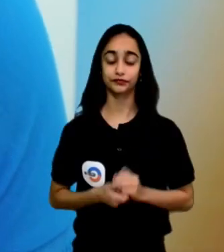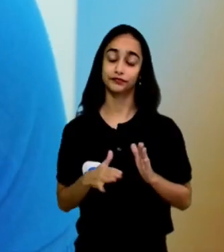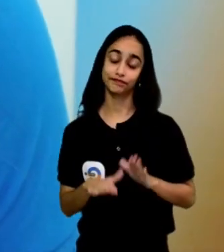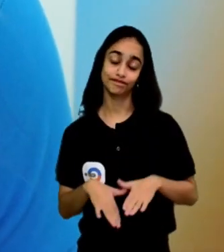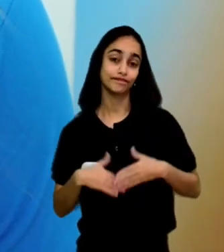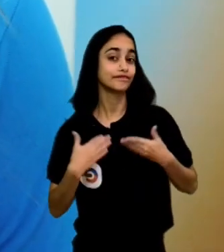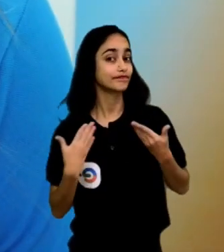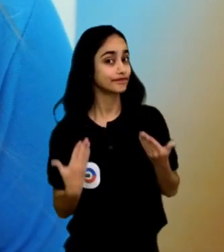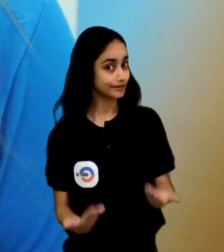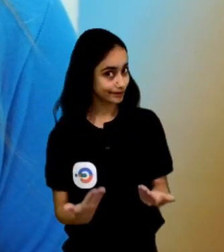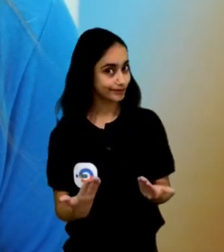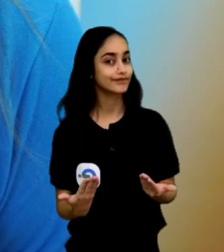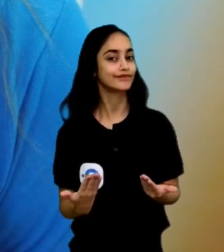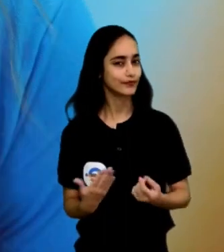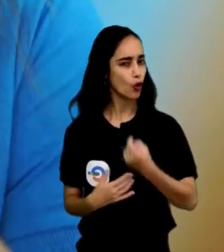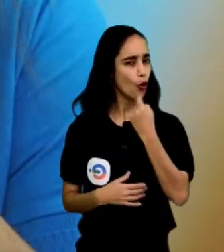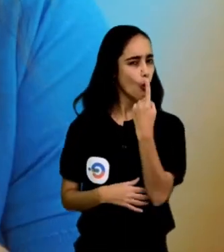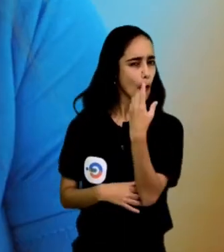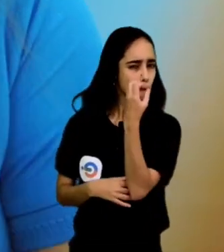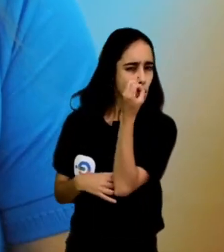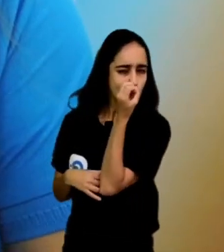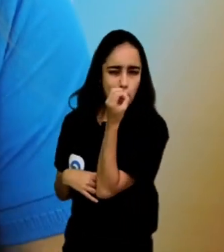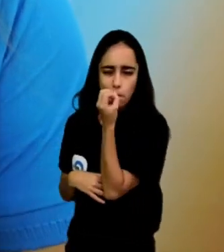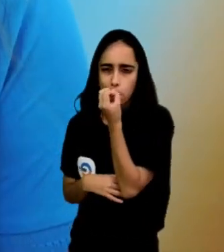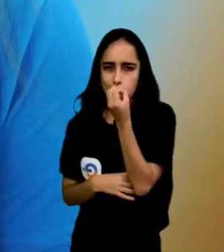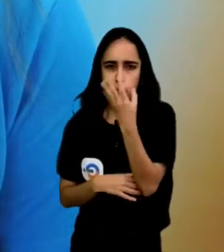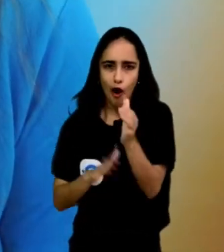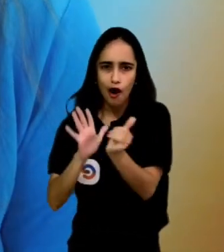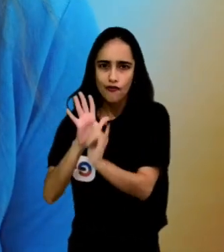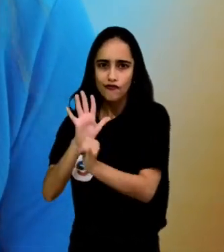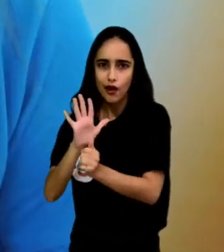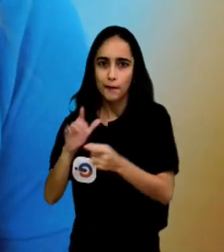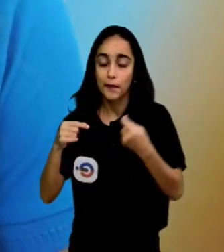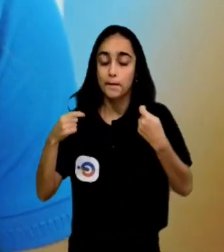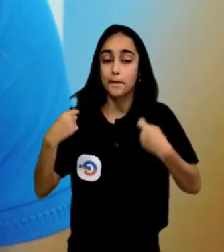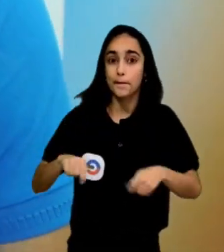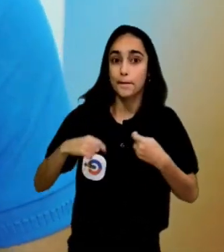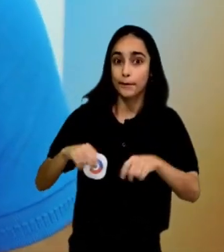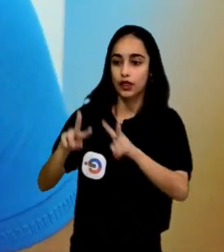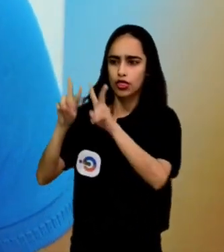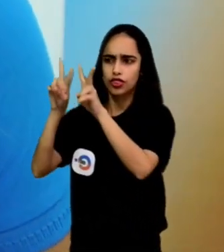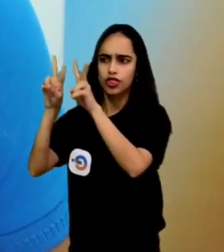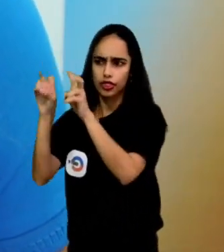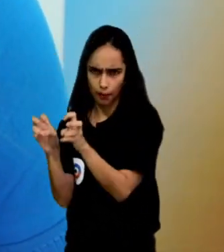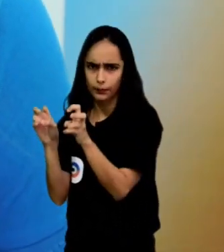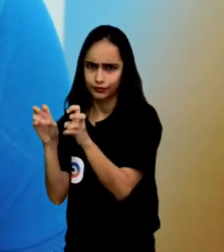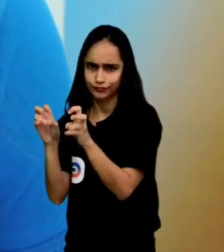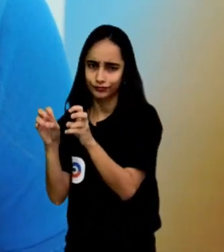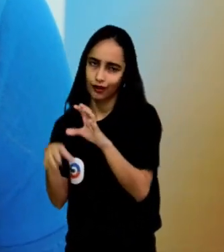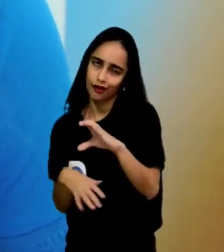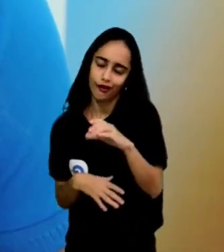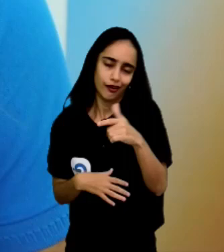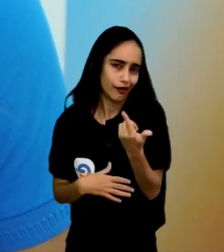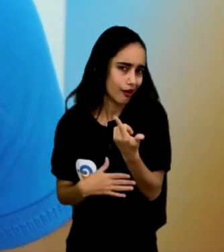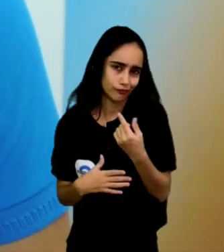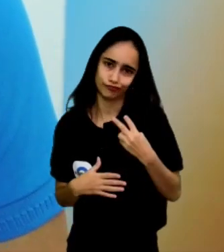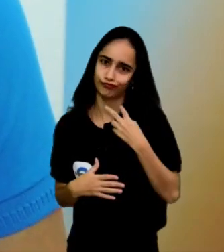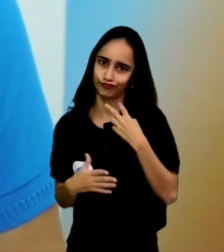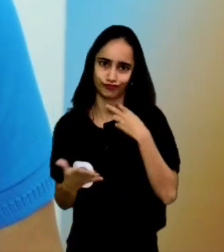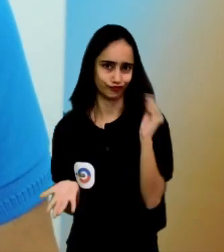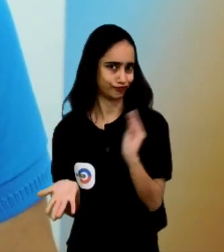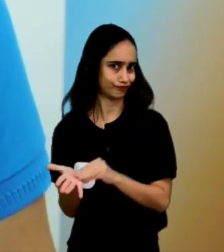Então, uma boa fábula precisa de um título, lógico, não pode faltar.